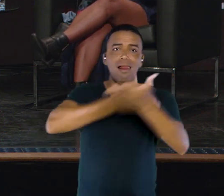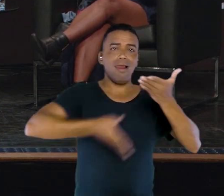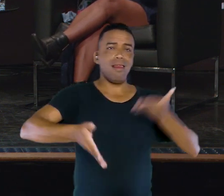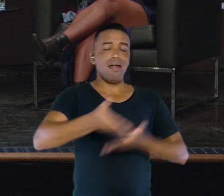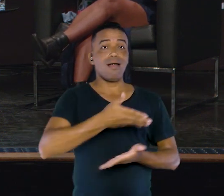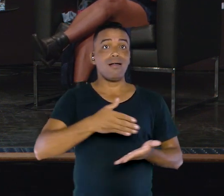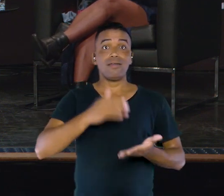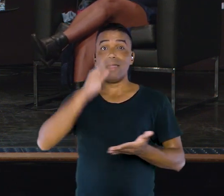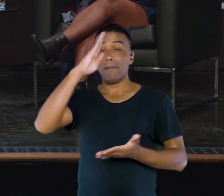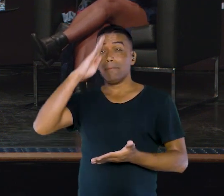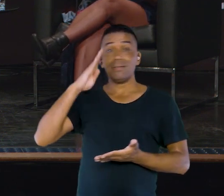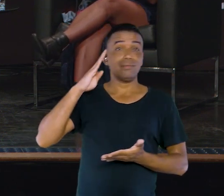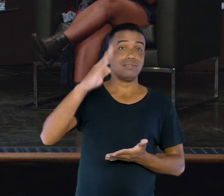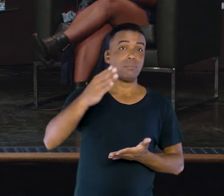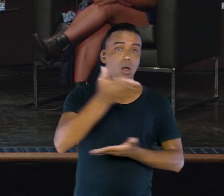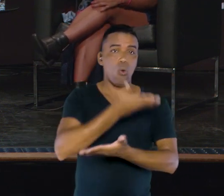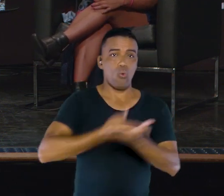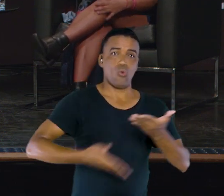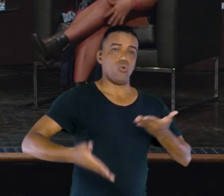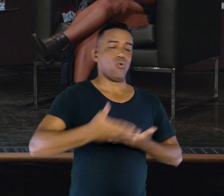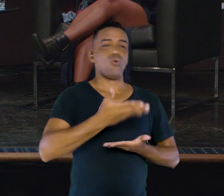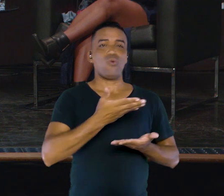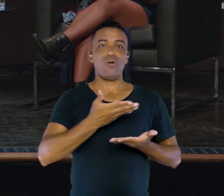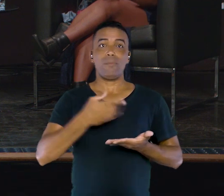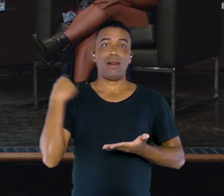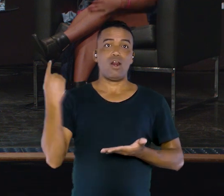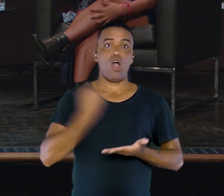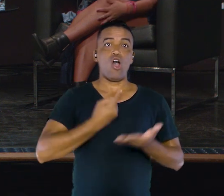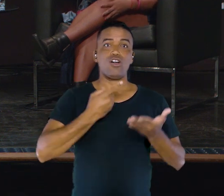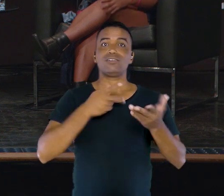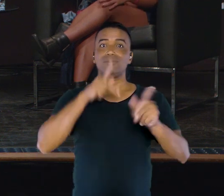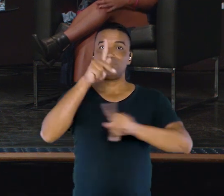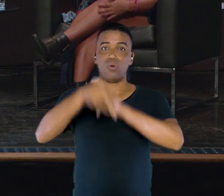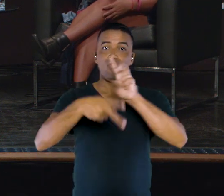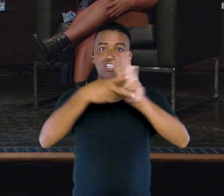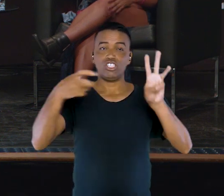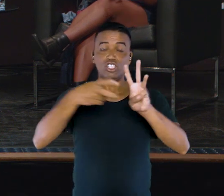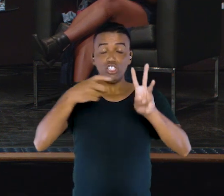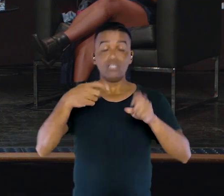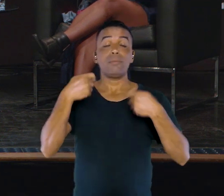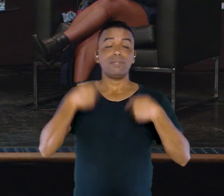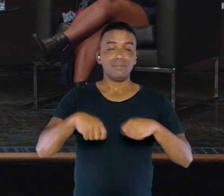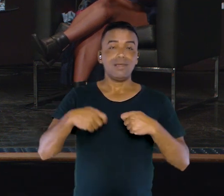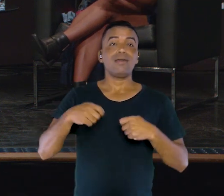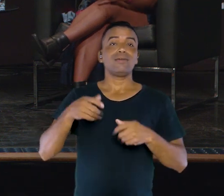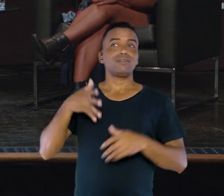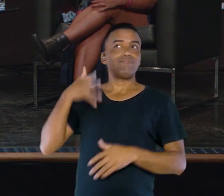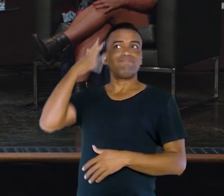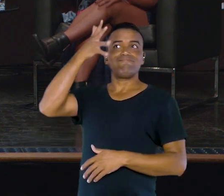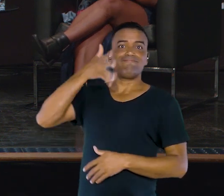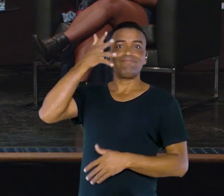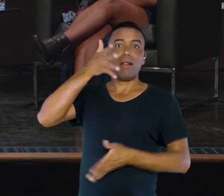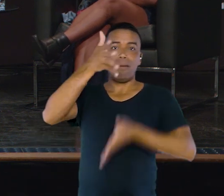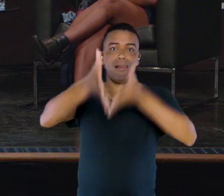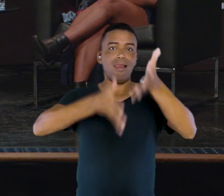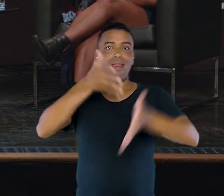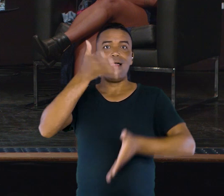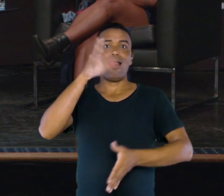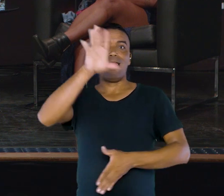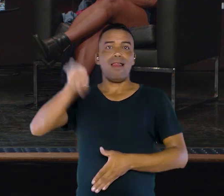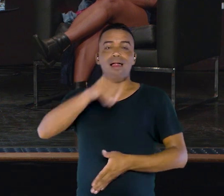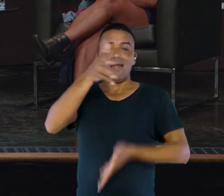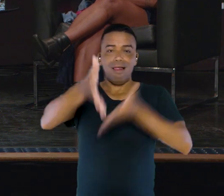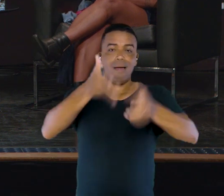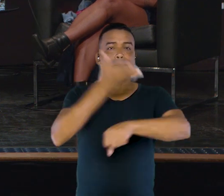que é o pilar dessa troca para a gente. Nós, indígenas, é a oralidade, né? Da prática mesmo,